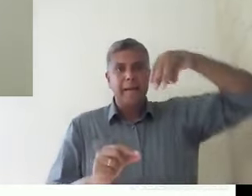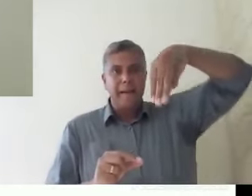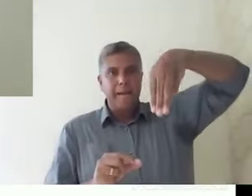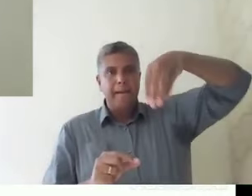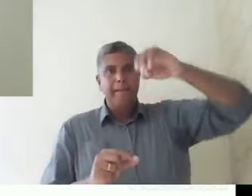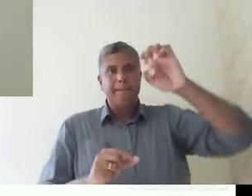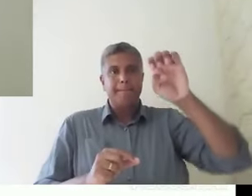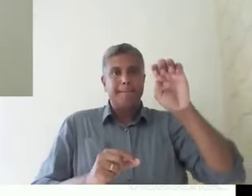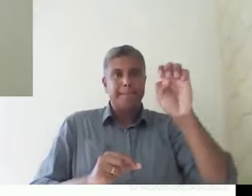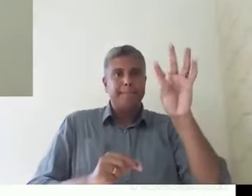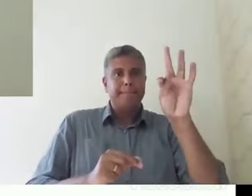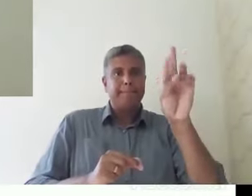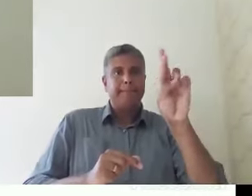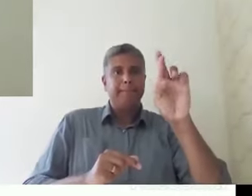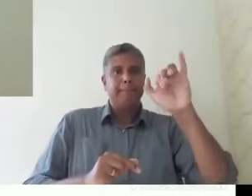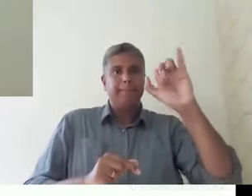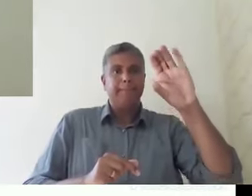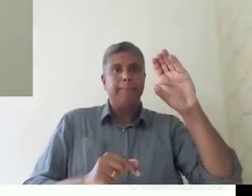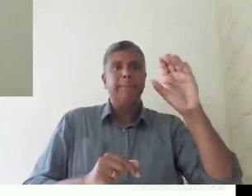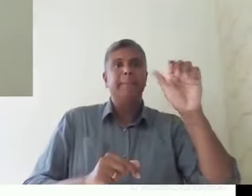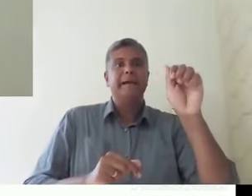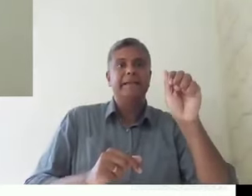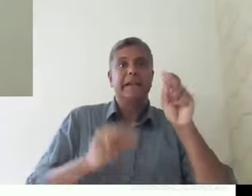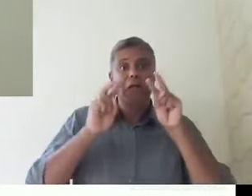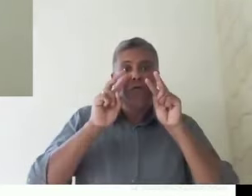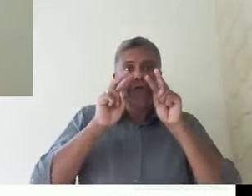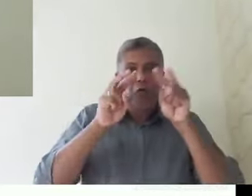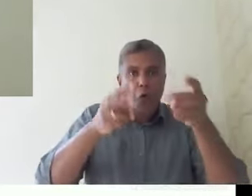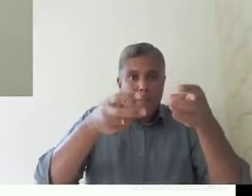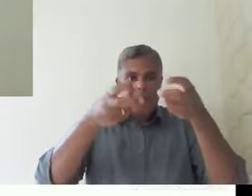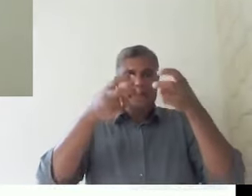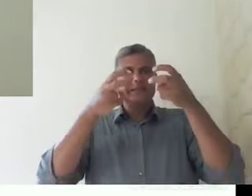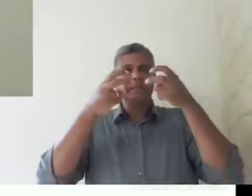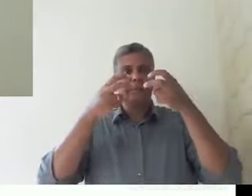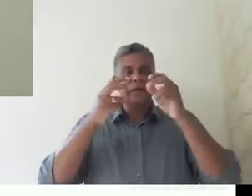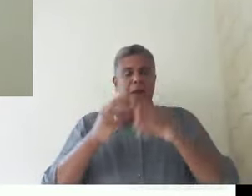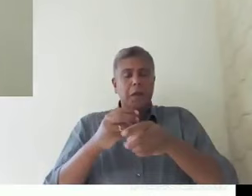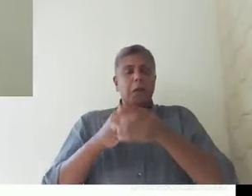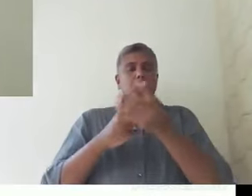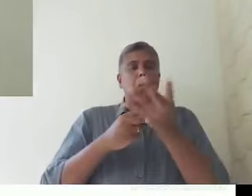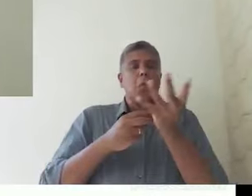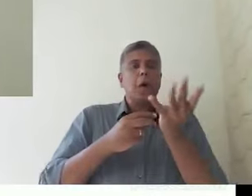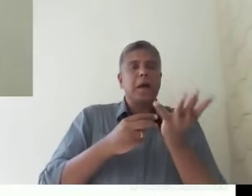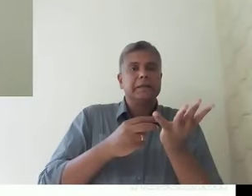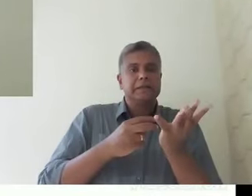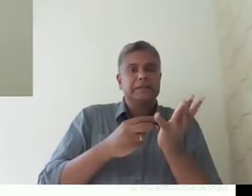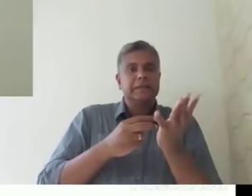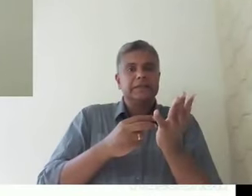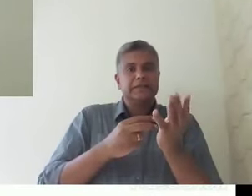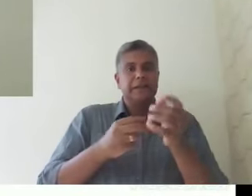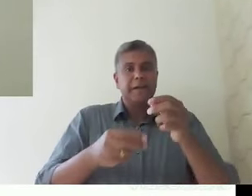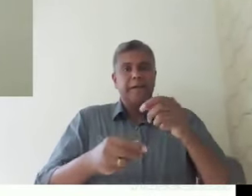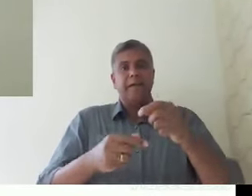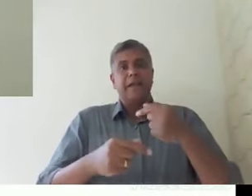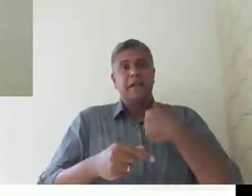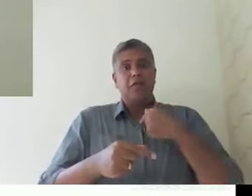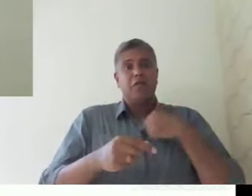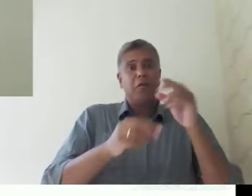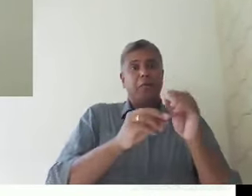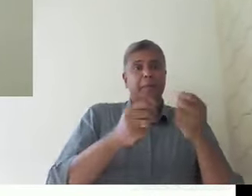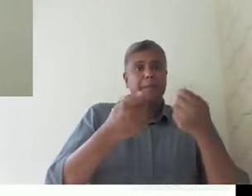sempre observar quantas casas, quantas proporções que a gente está se